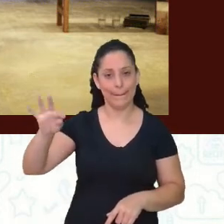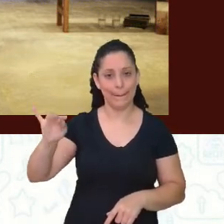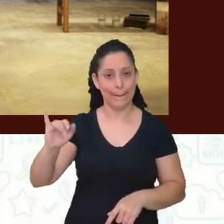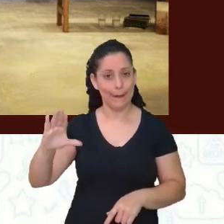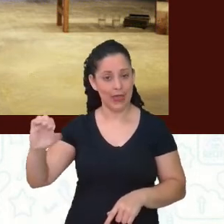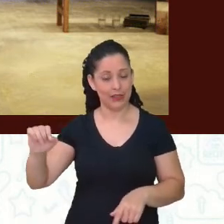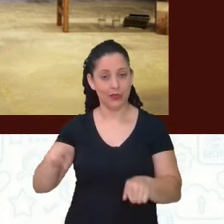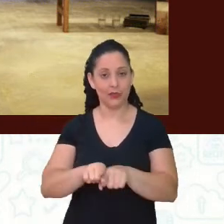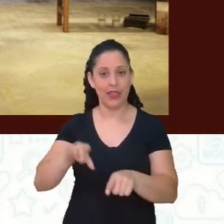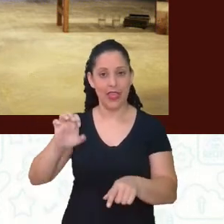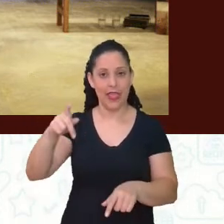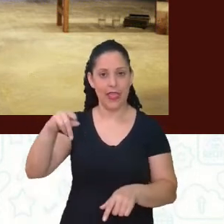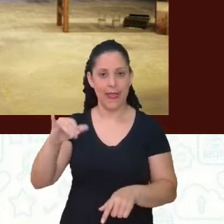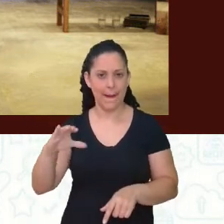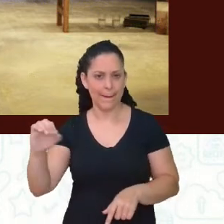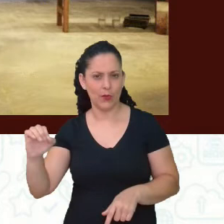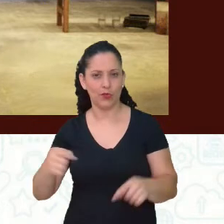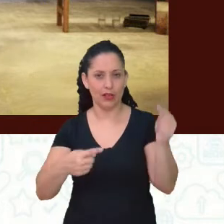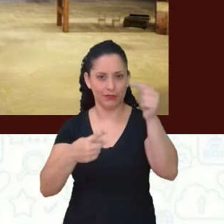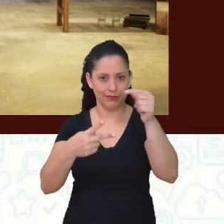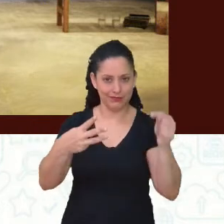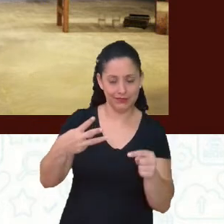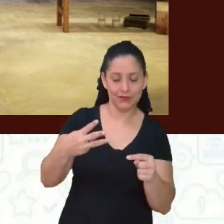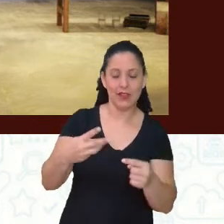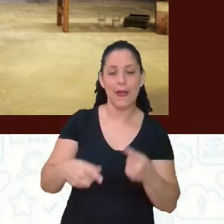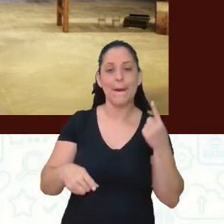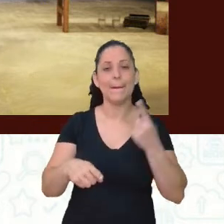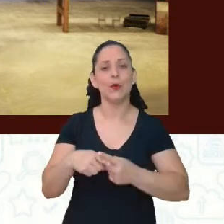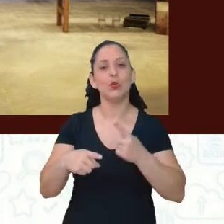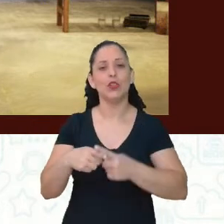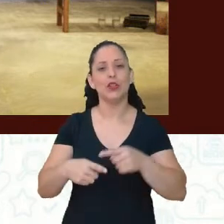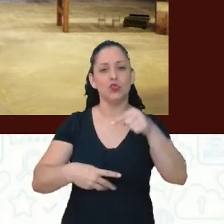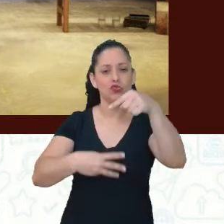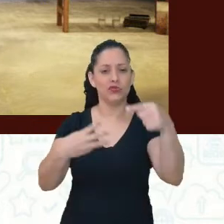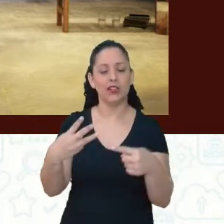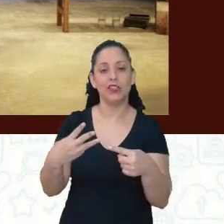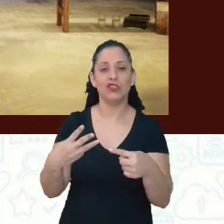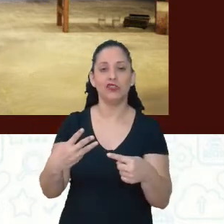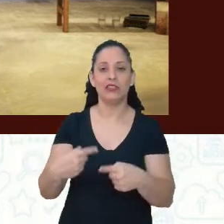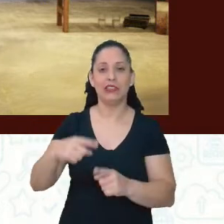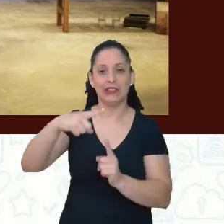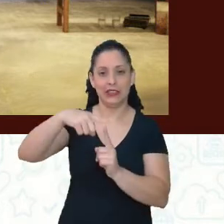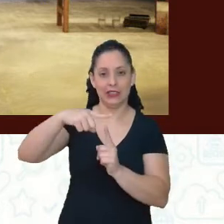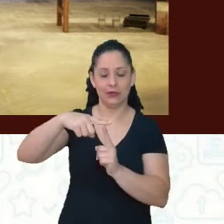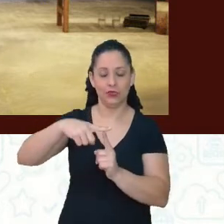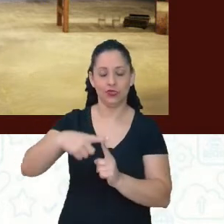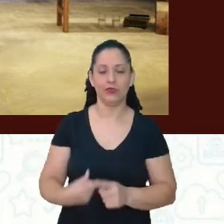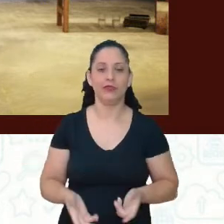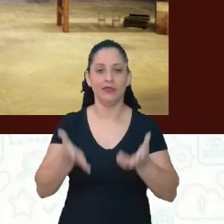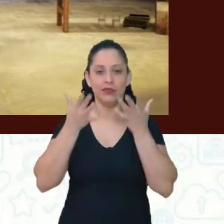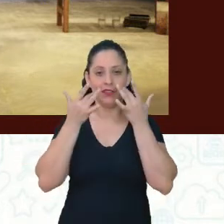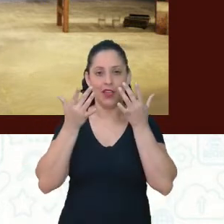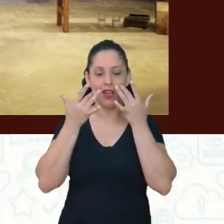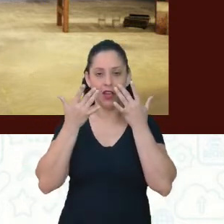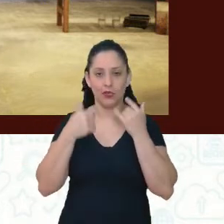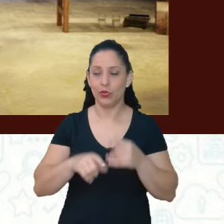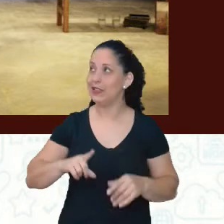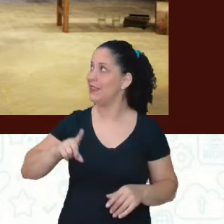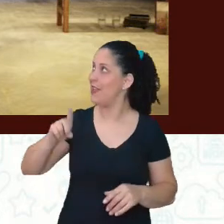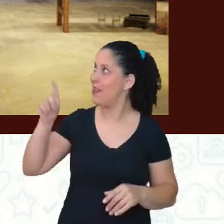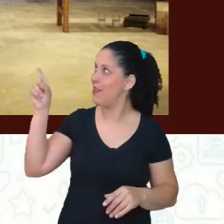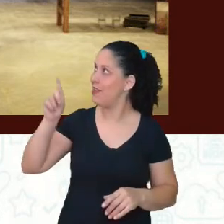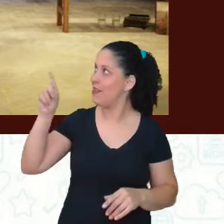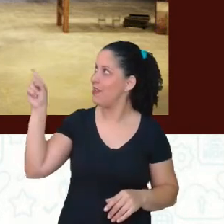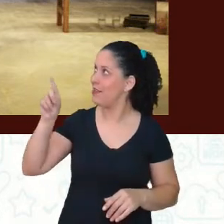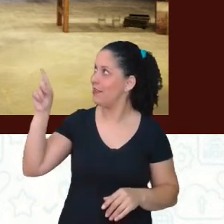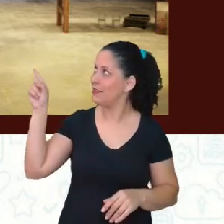que eu trouxe aqueles 3 elementos básicos do teatro? Justamente porque esse teatro contemporâneo ele vai focar justamente